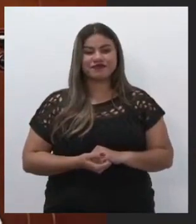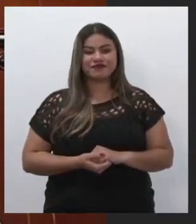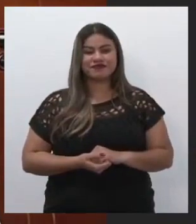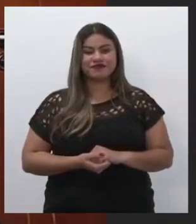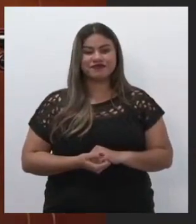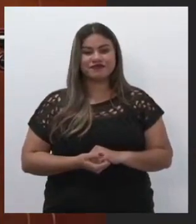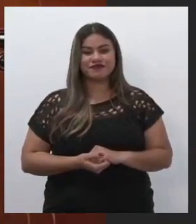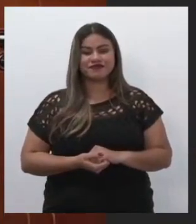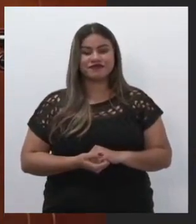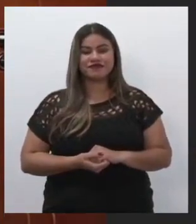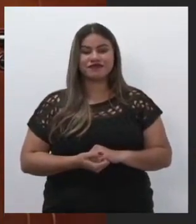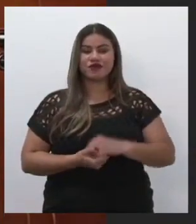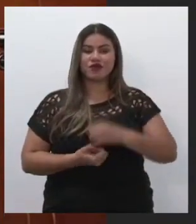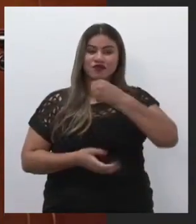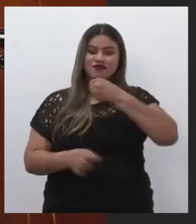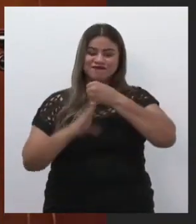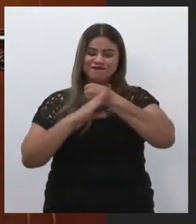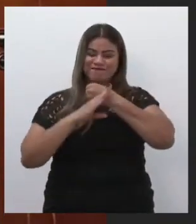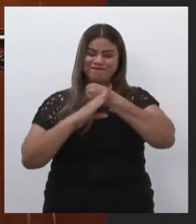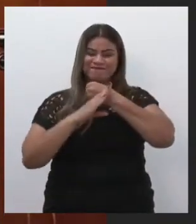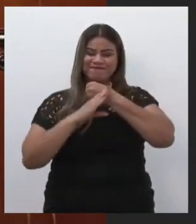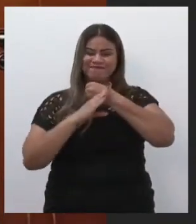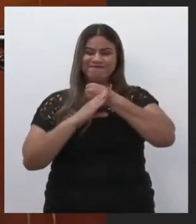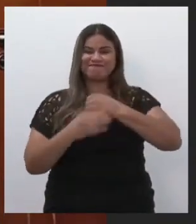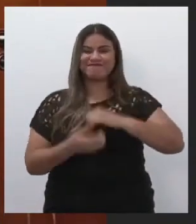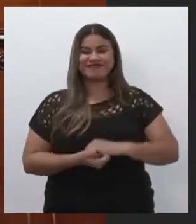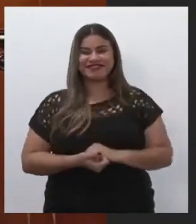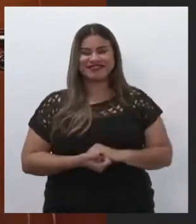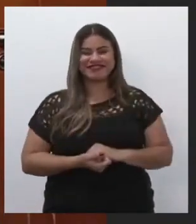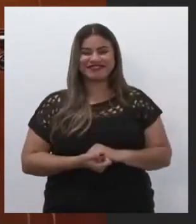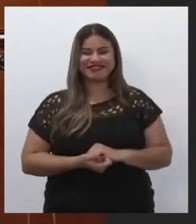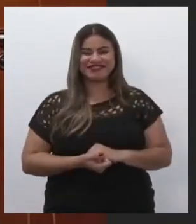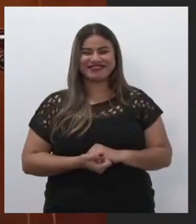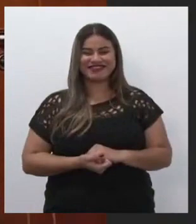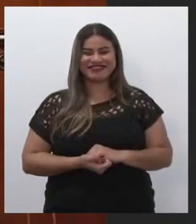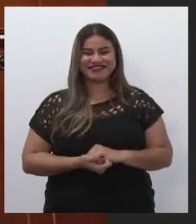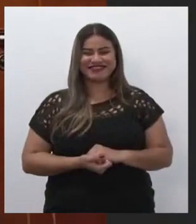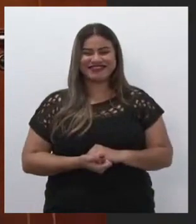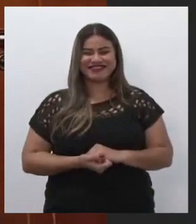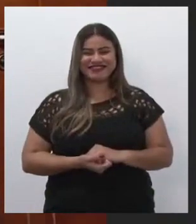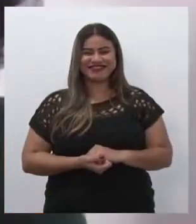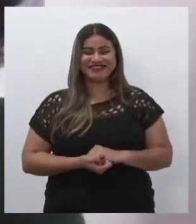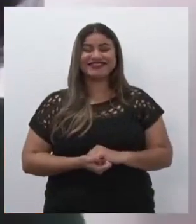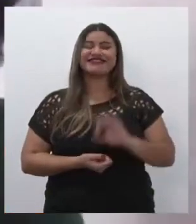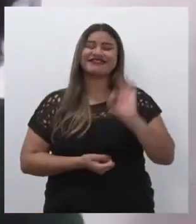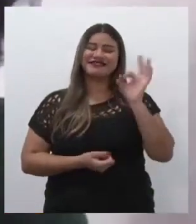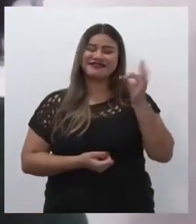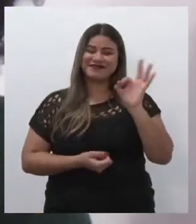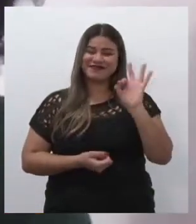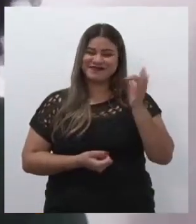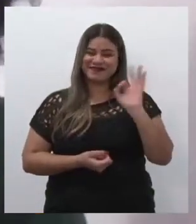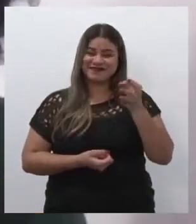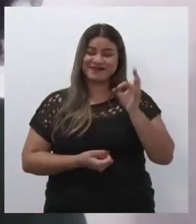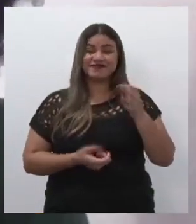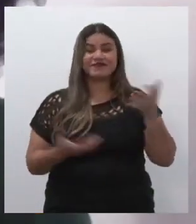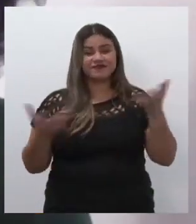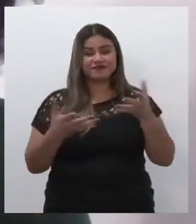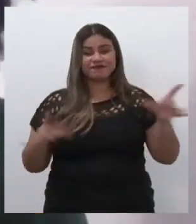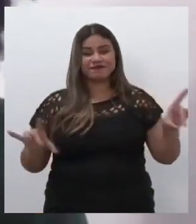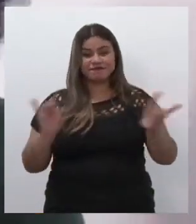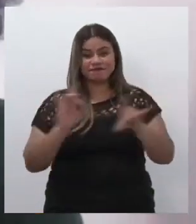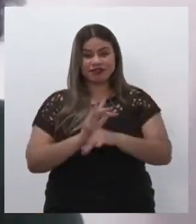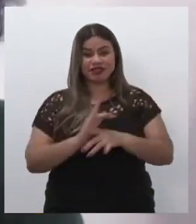Lu, seu microfone está desligado. Hoje a gente está fazendo isso muito, né, Lourdes? Pois é, né? A gente está terminando.